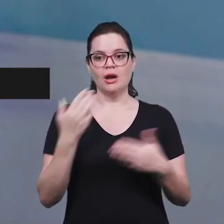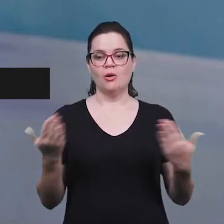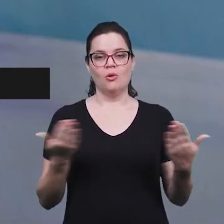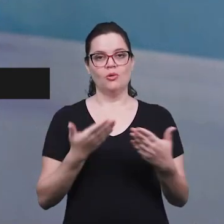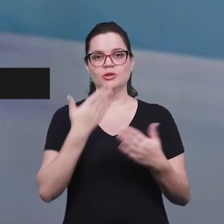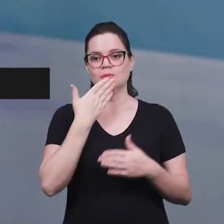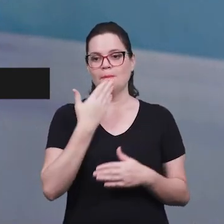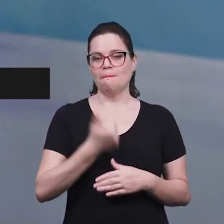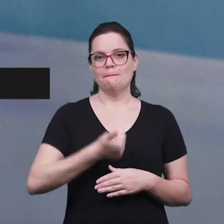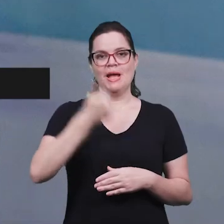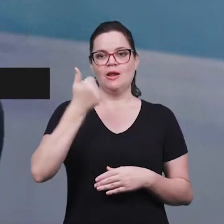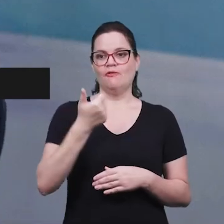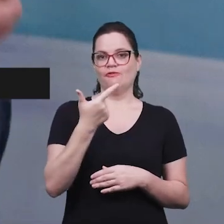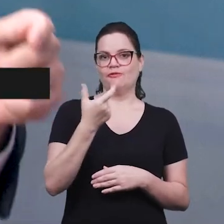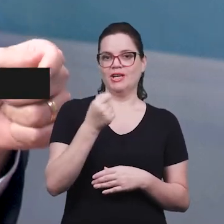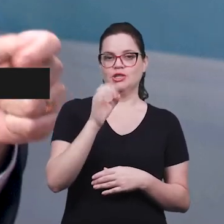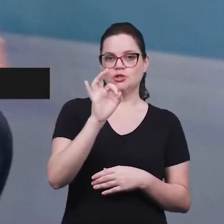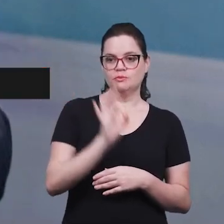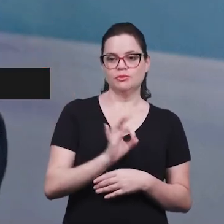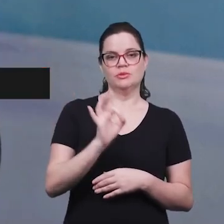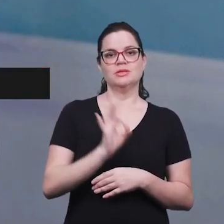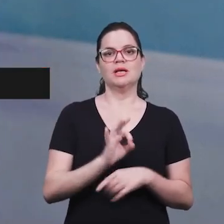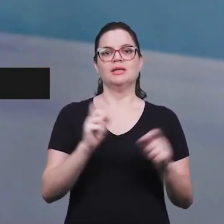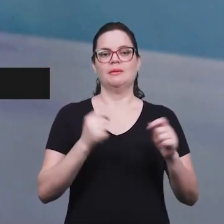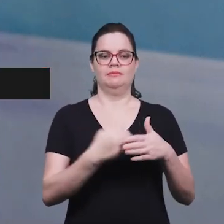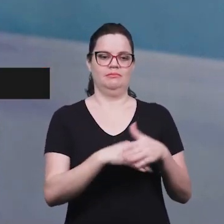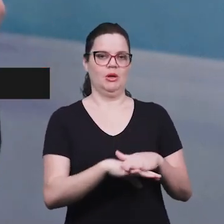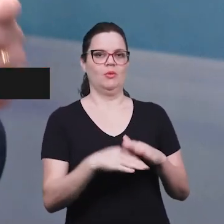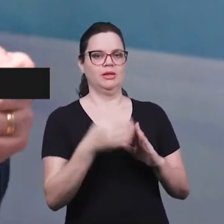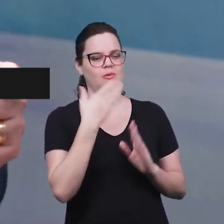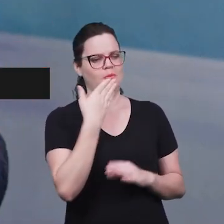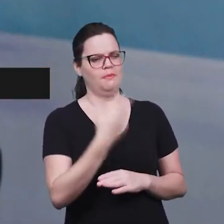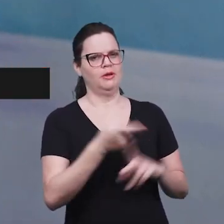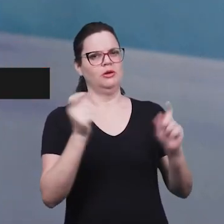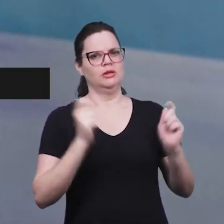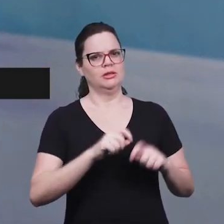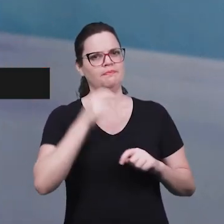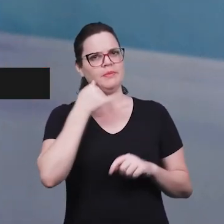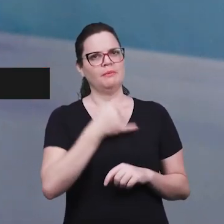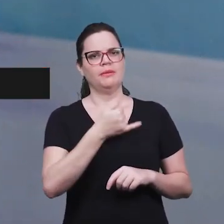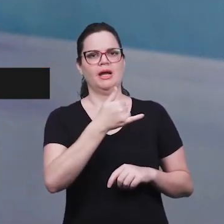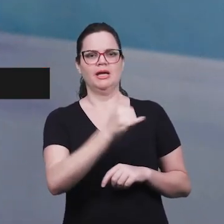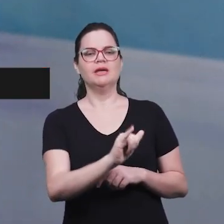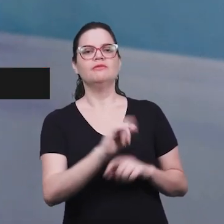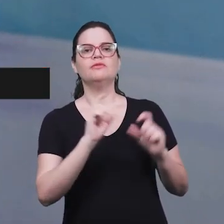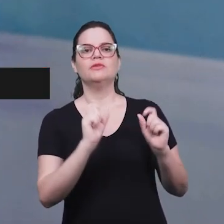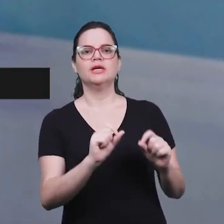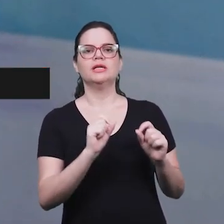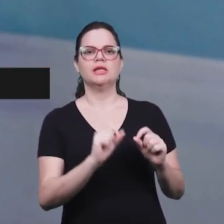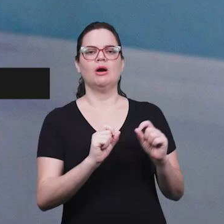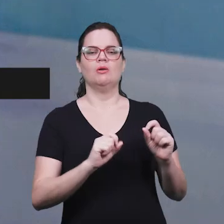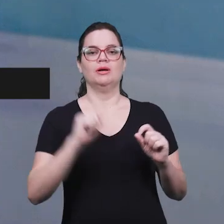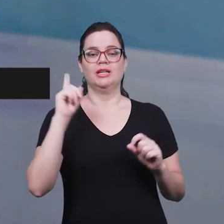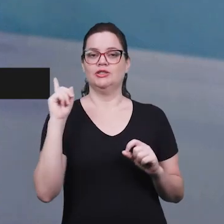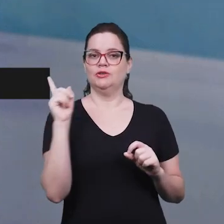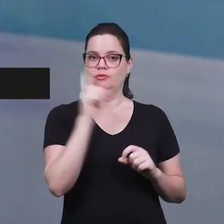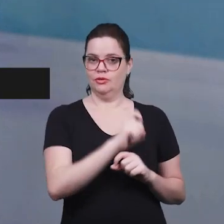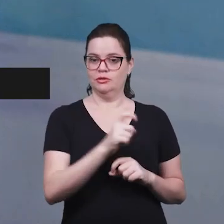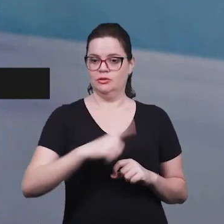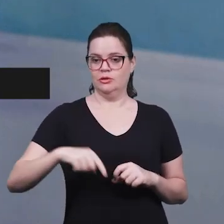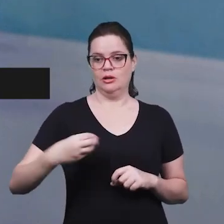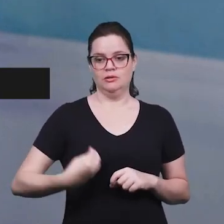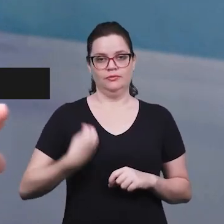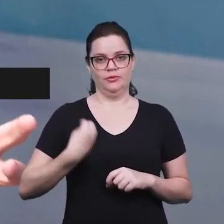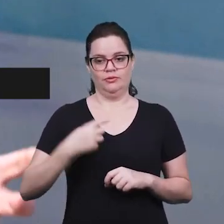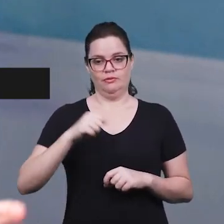20% de reserva para passar momentos de escassez, momentos de dificuldades financeiras. E nós vivemos num país que